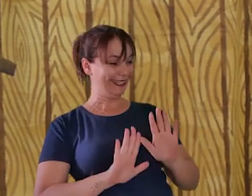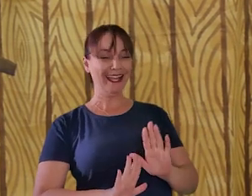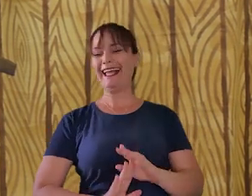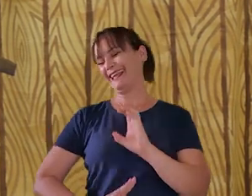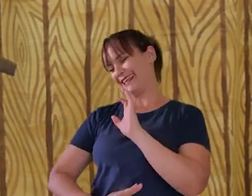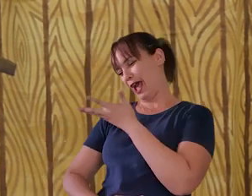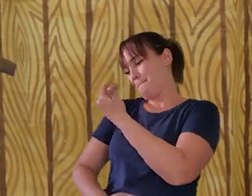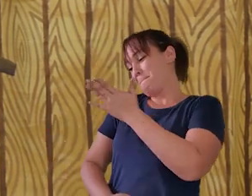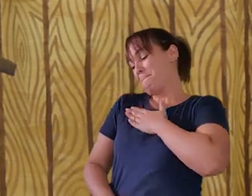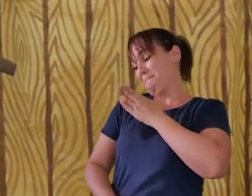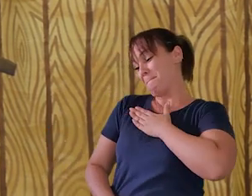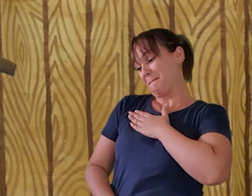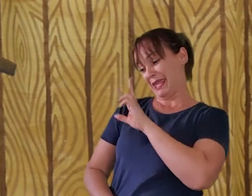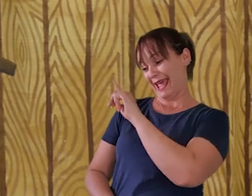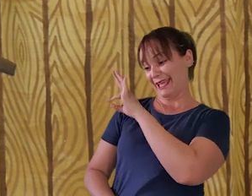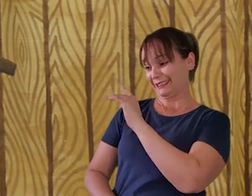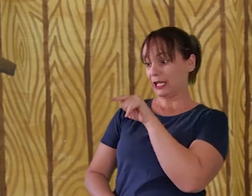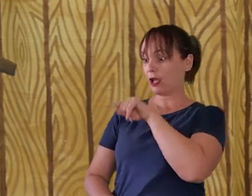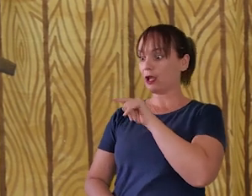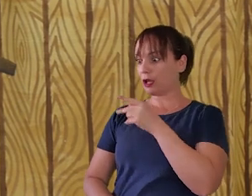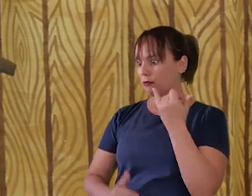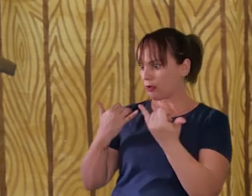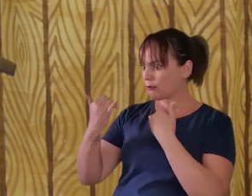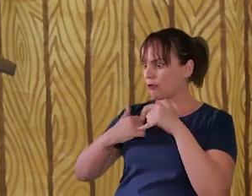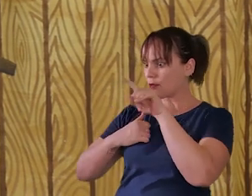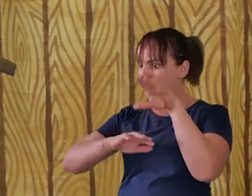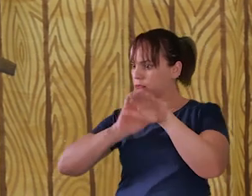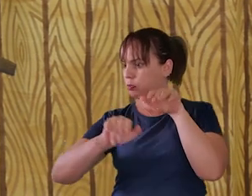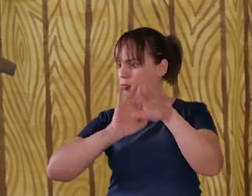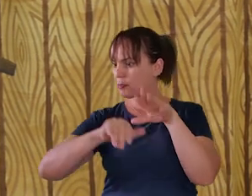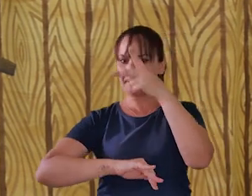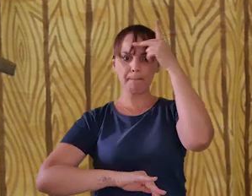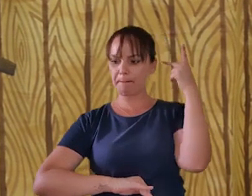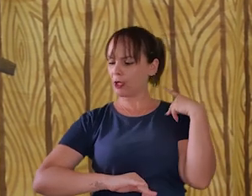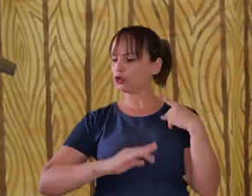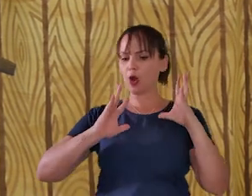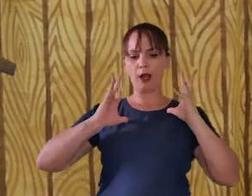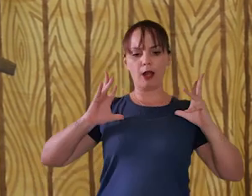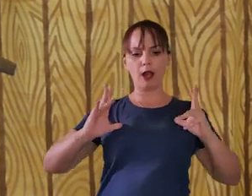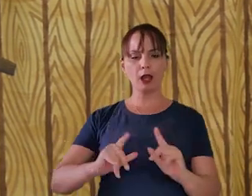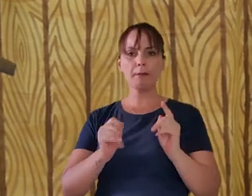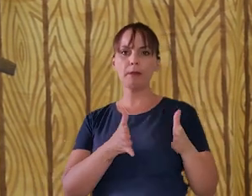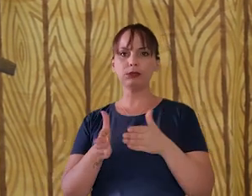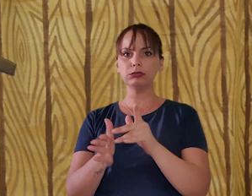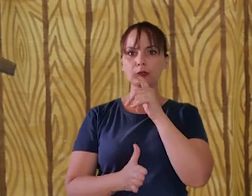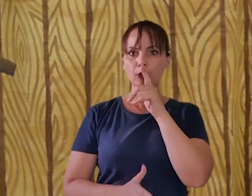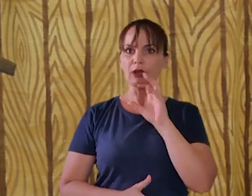Ritinha. Ouvi dizer que você juntou muita gente para despoluir o riacho,